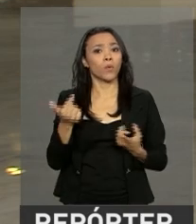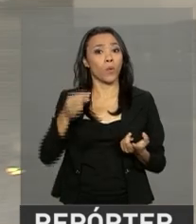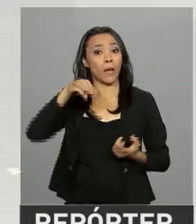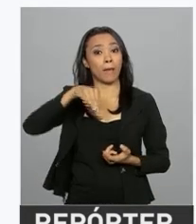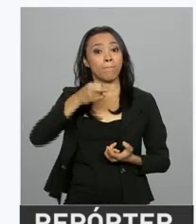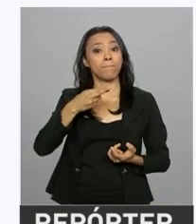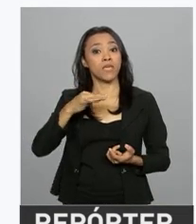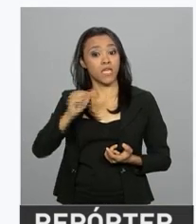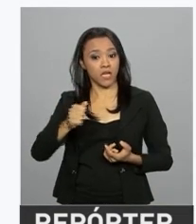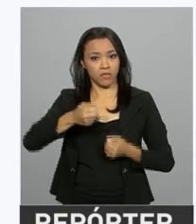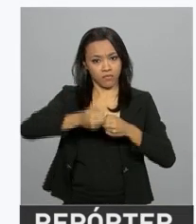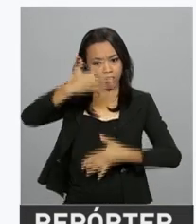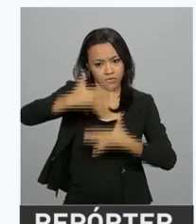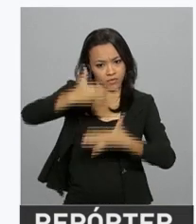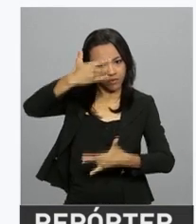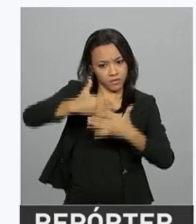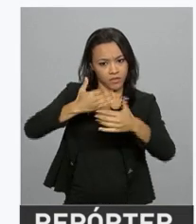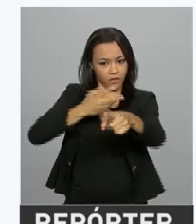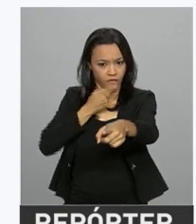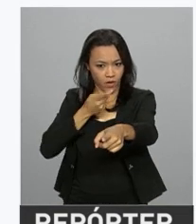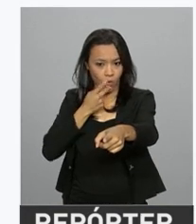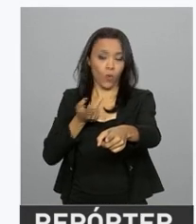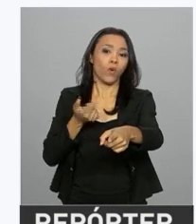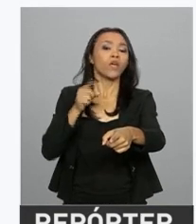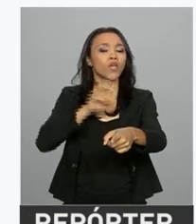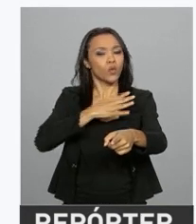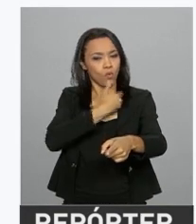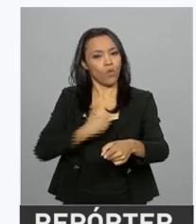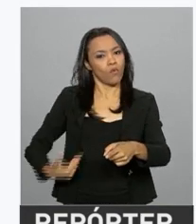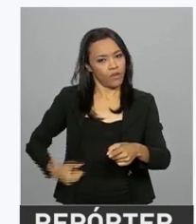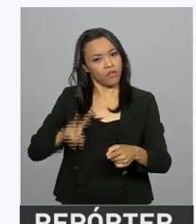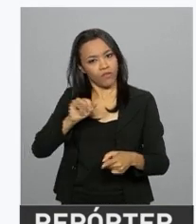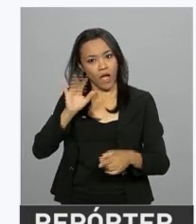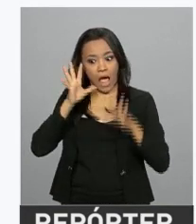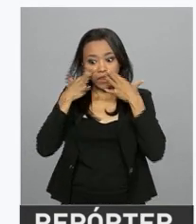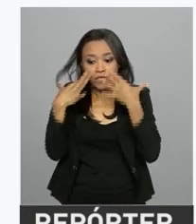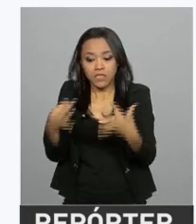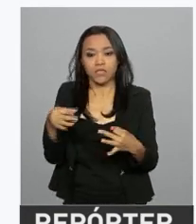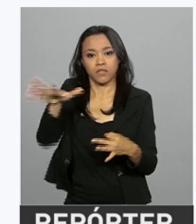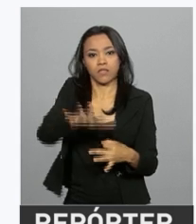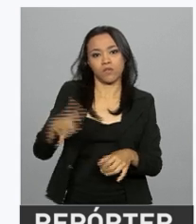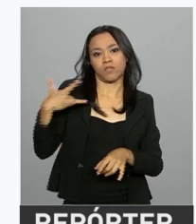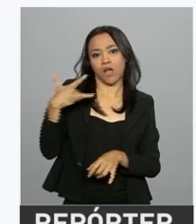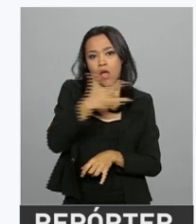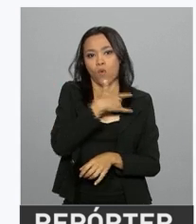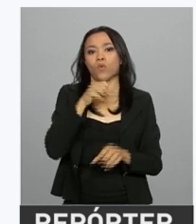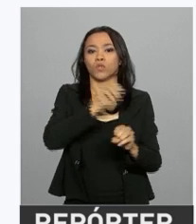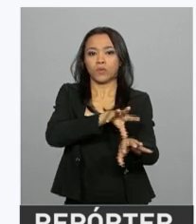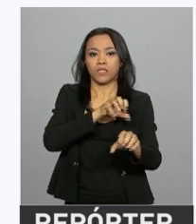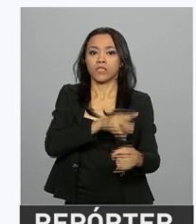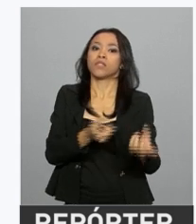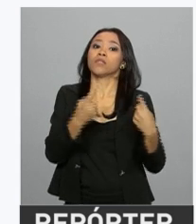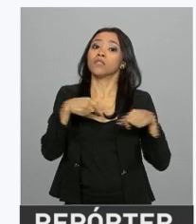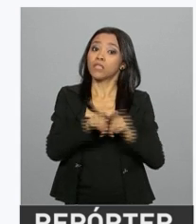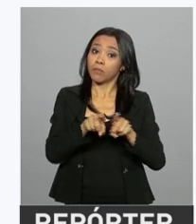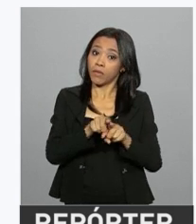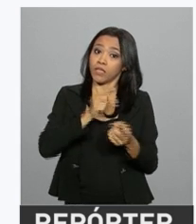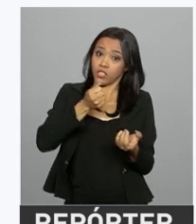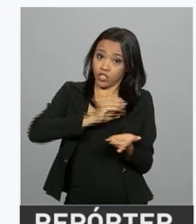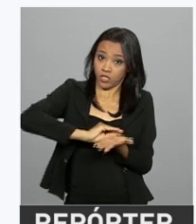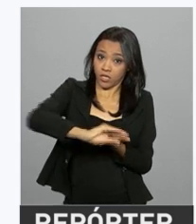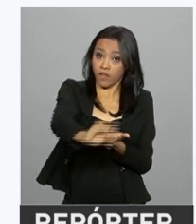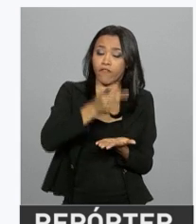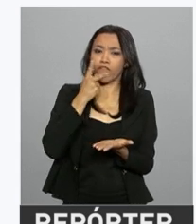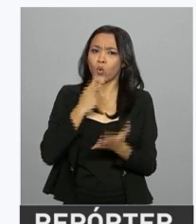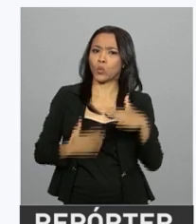Leitão nas redes sociais ele disse que o governo vai prestigiar a saúde a educação e o investimento ao falar da proposta de de